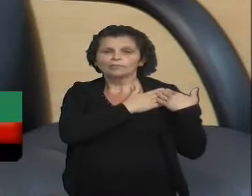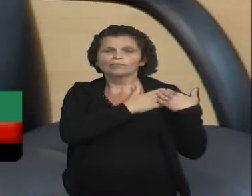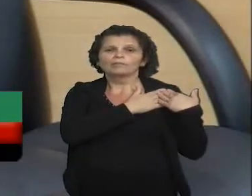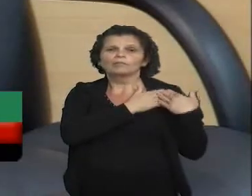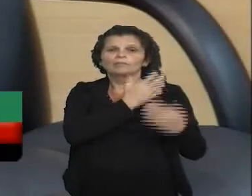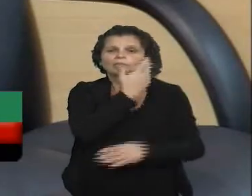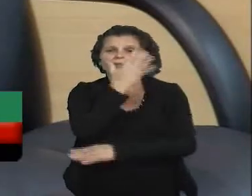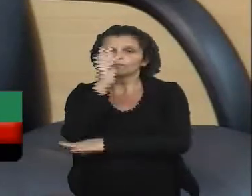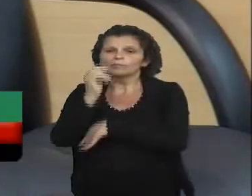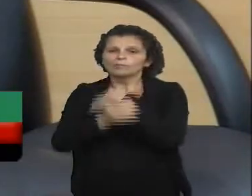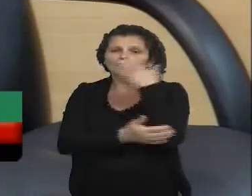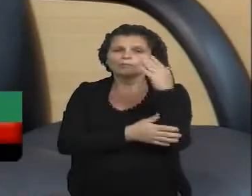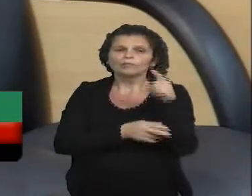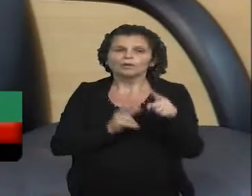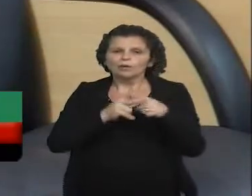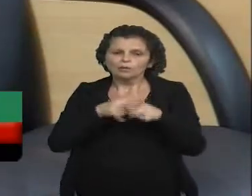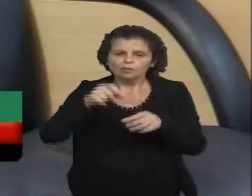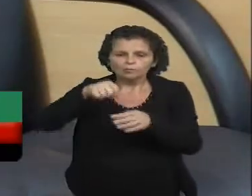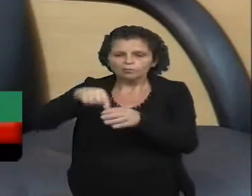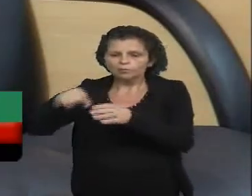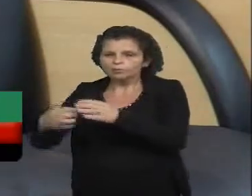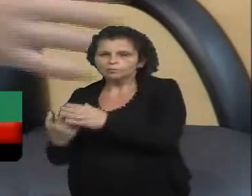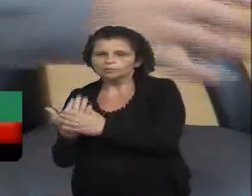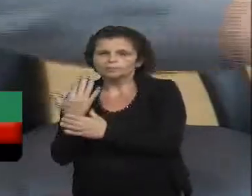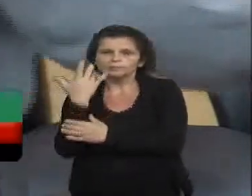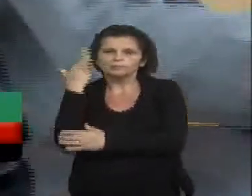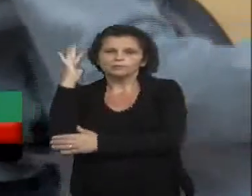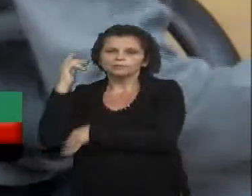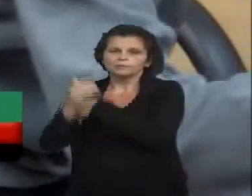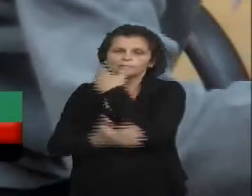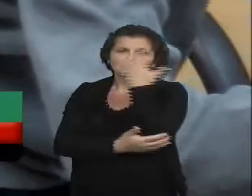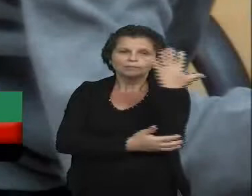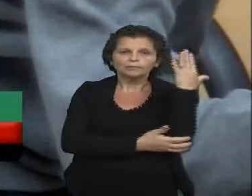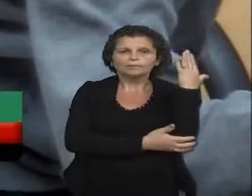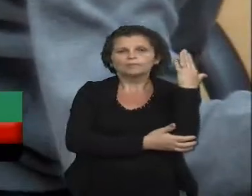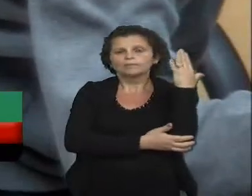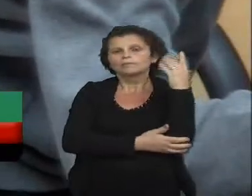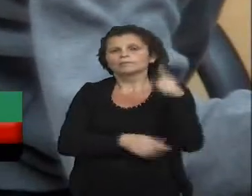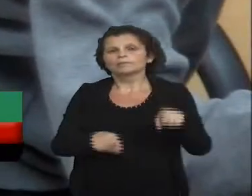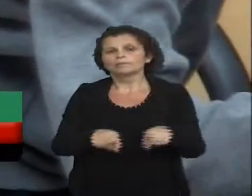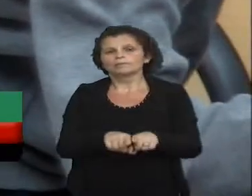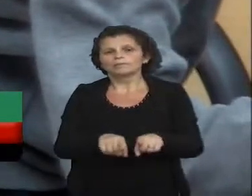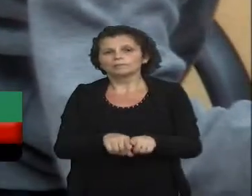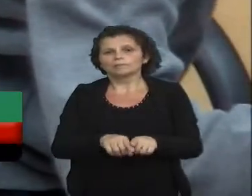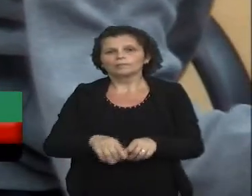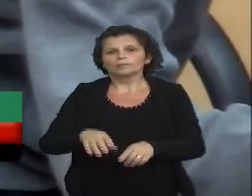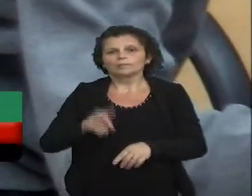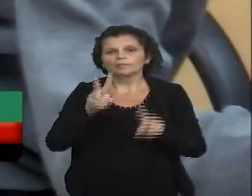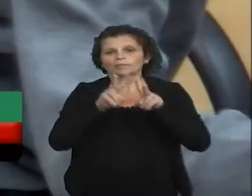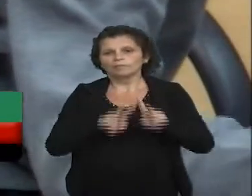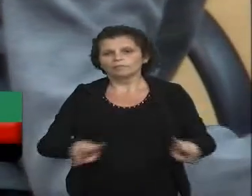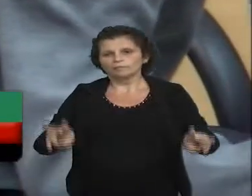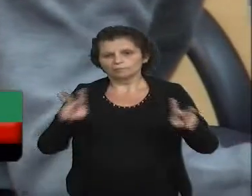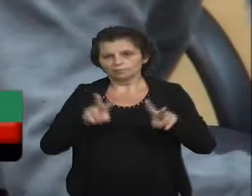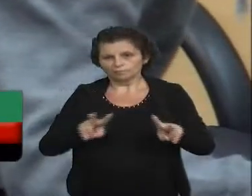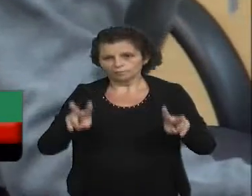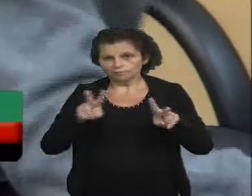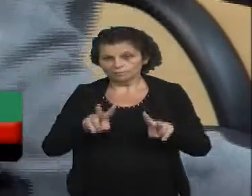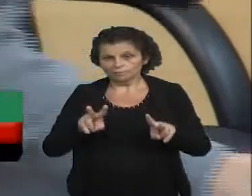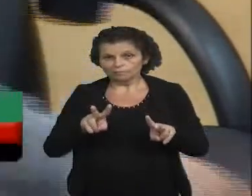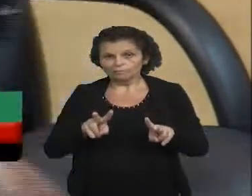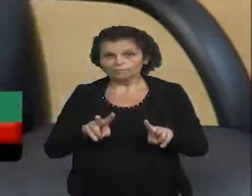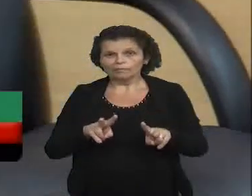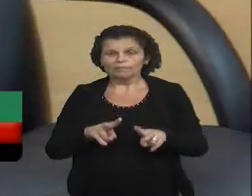meio ambiente, serviço de jardinagem e paisagismo, a rua Veneza, 982, bairro Veloso. Indicação do